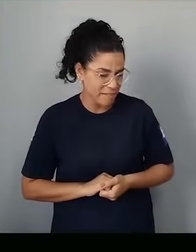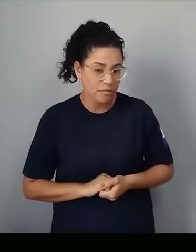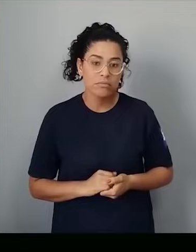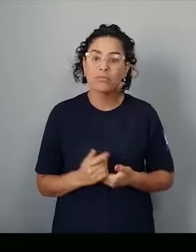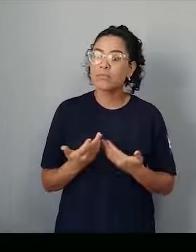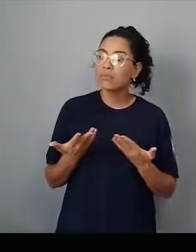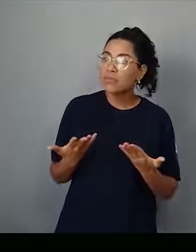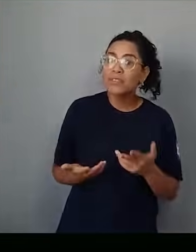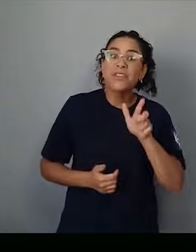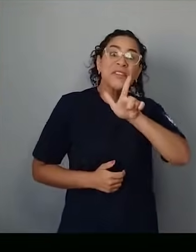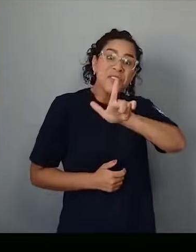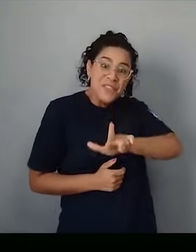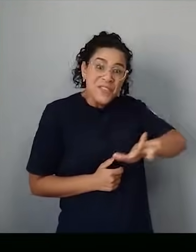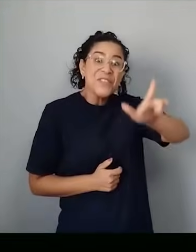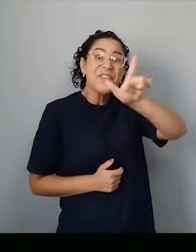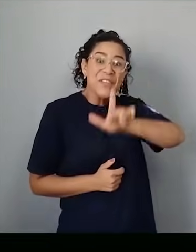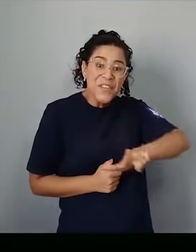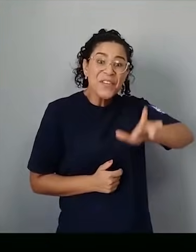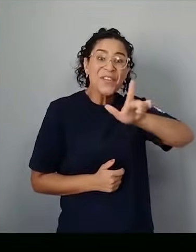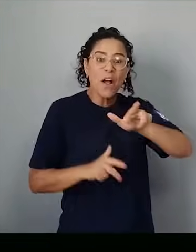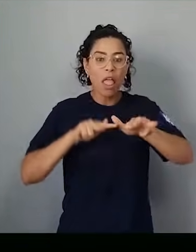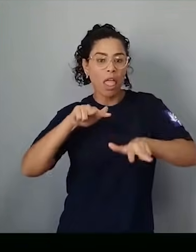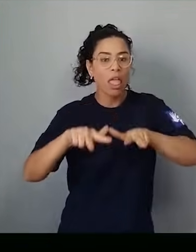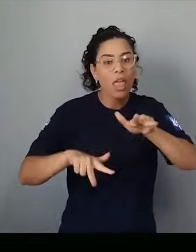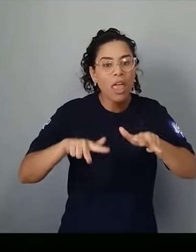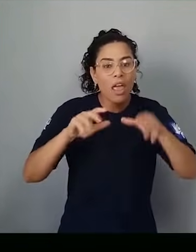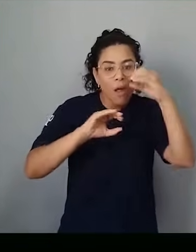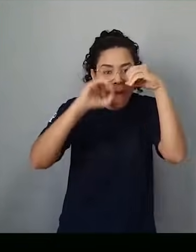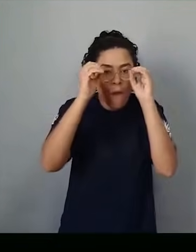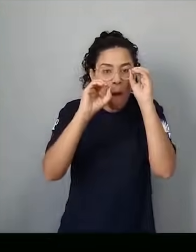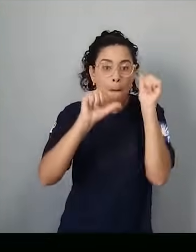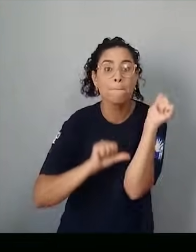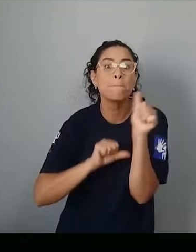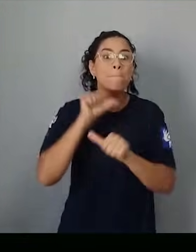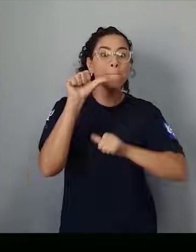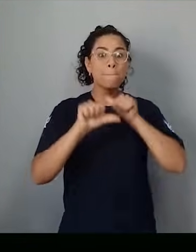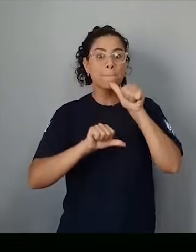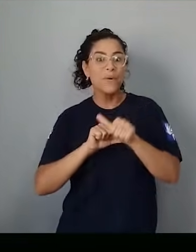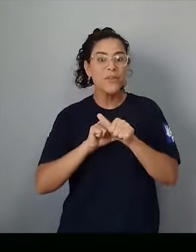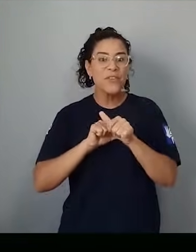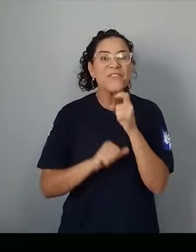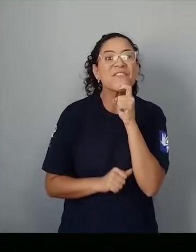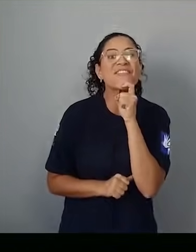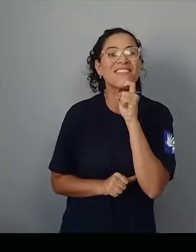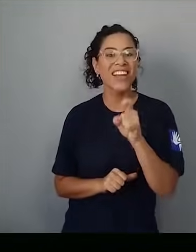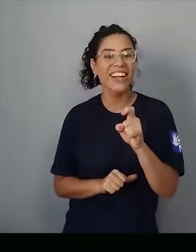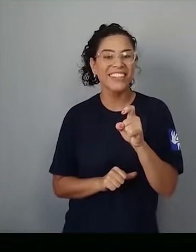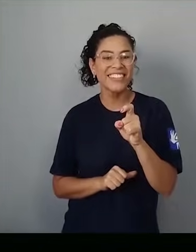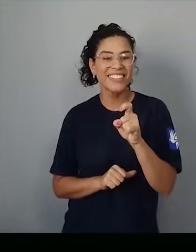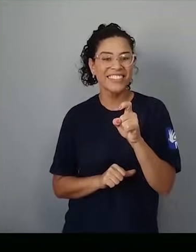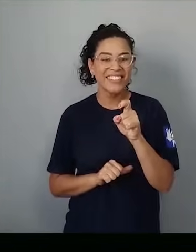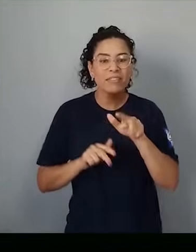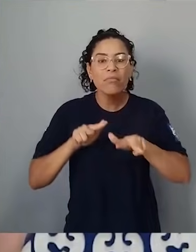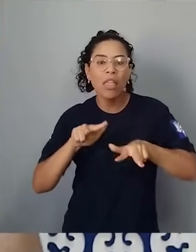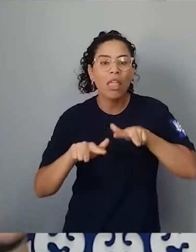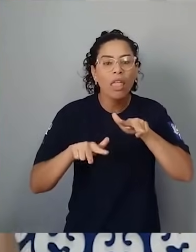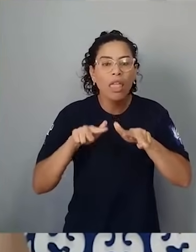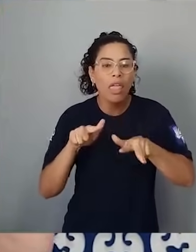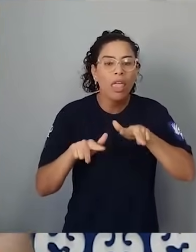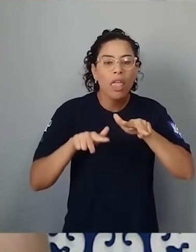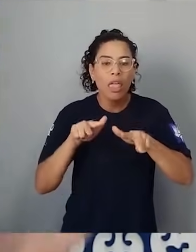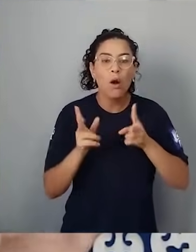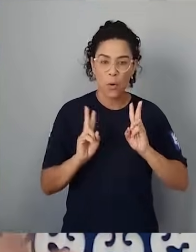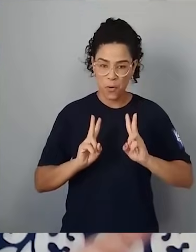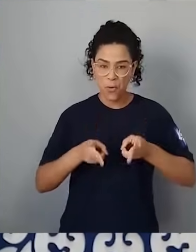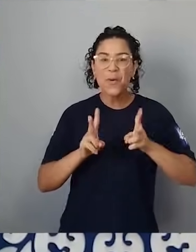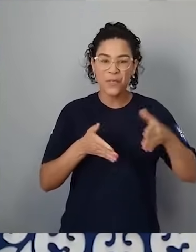É claro que o nosso amigo resolveu mudar de cor, ficou logo bem verdinho e foi pelo seu caminho.